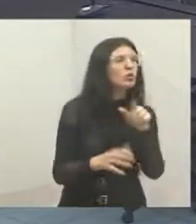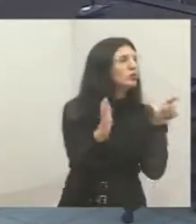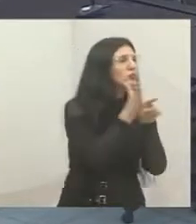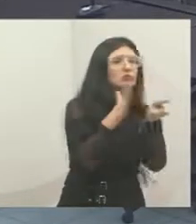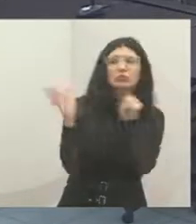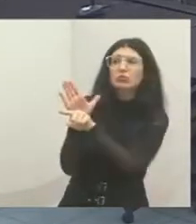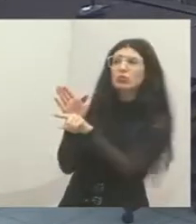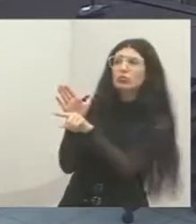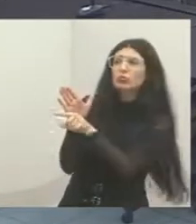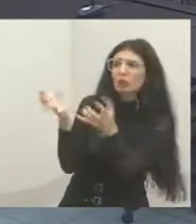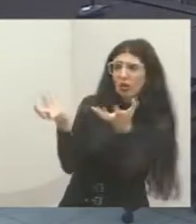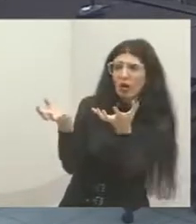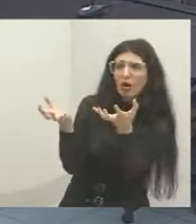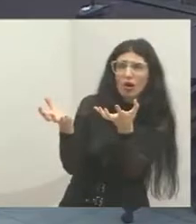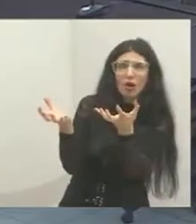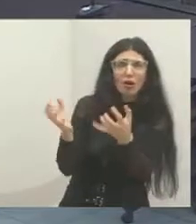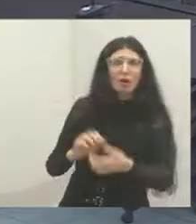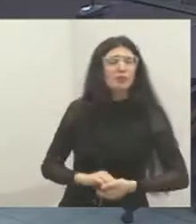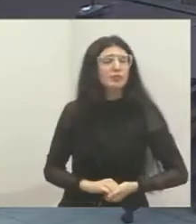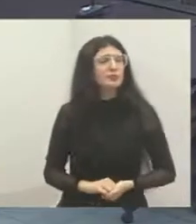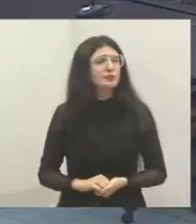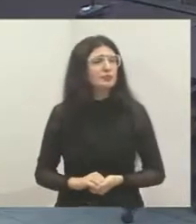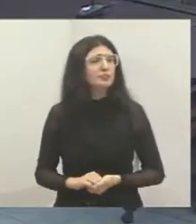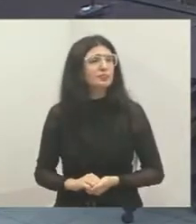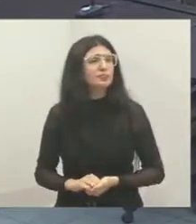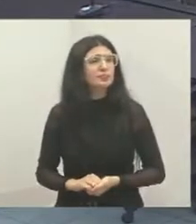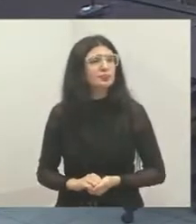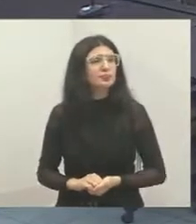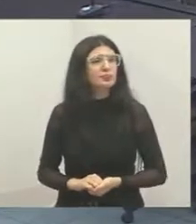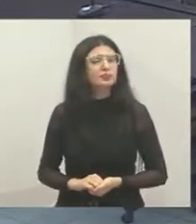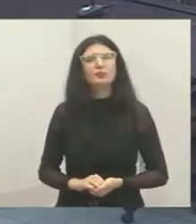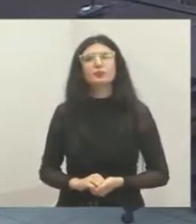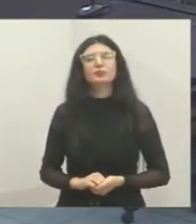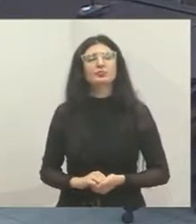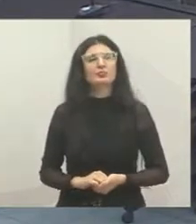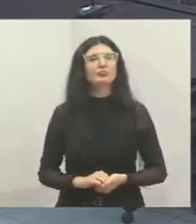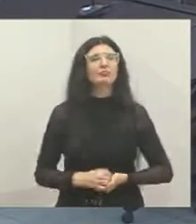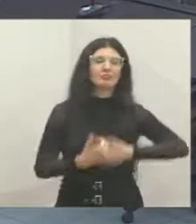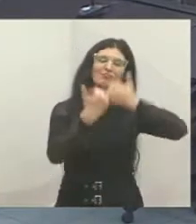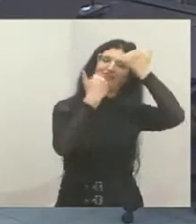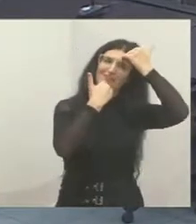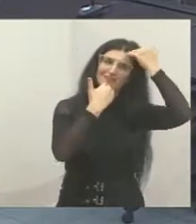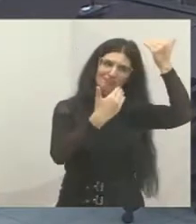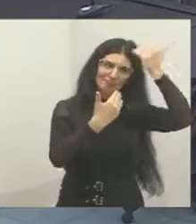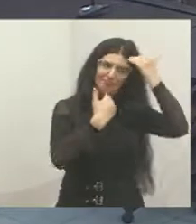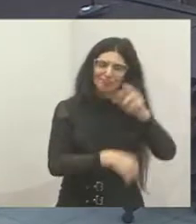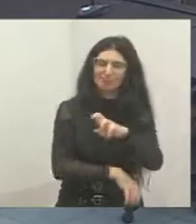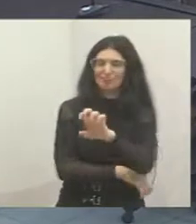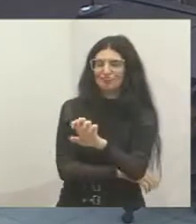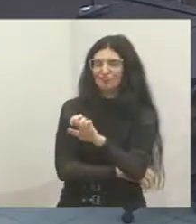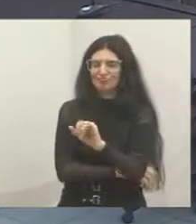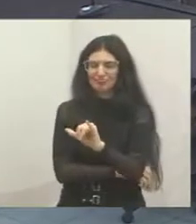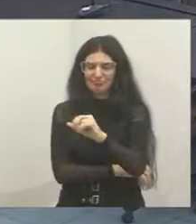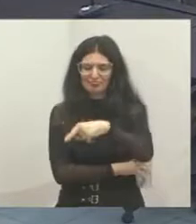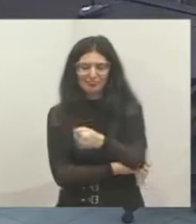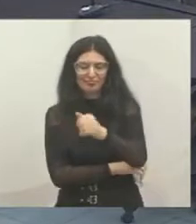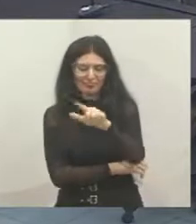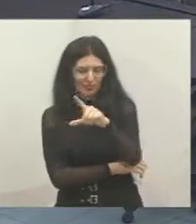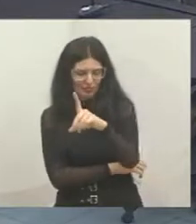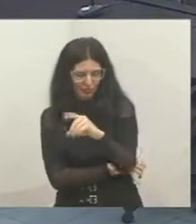pergunta? Com tipo de esclarecimento? Então, eu gostaria de agradecer ao Reinaldo Priante, que veio